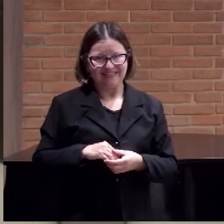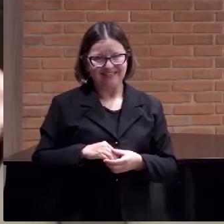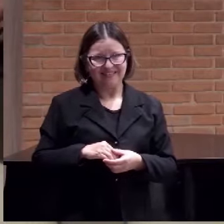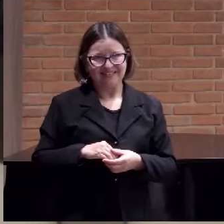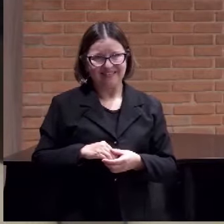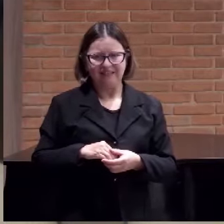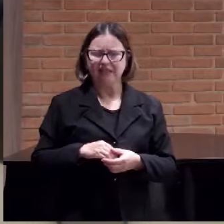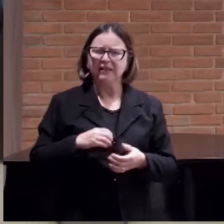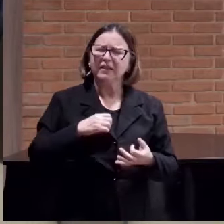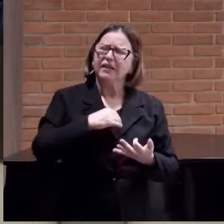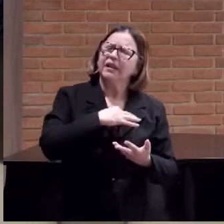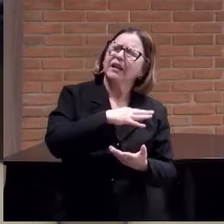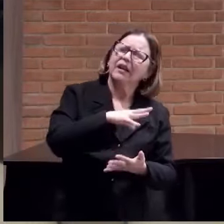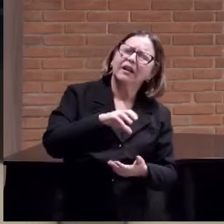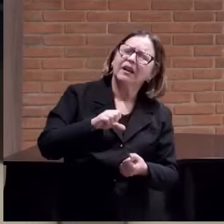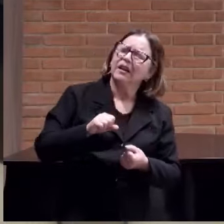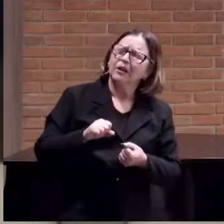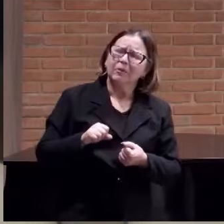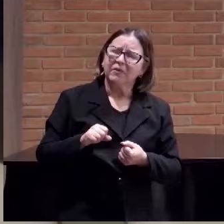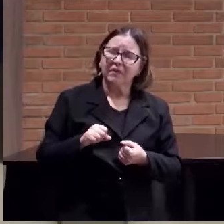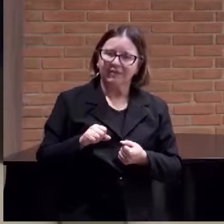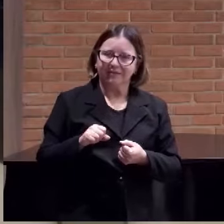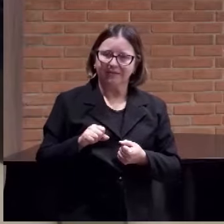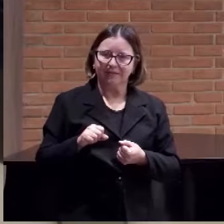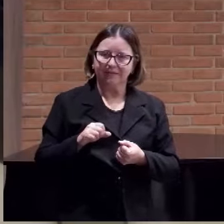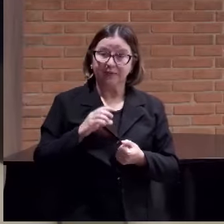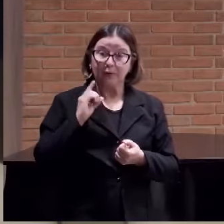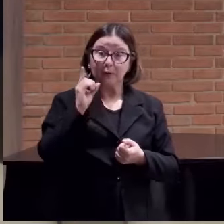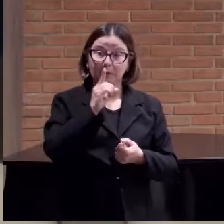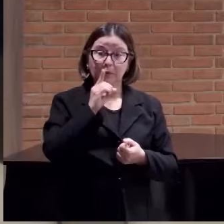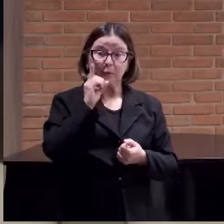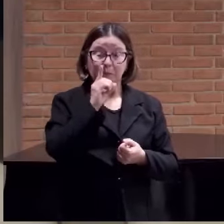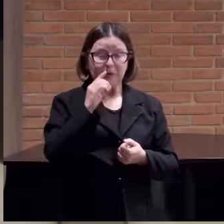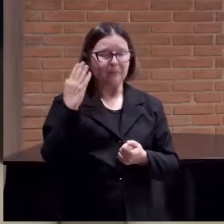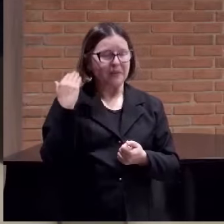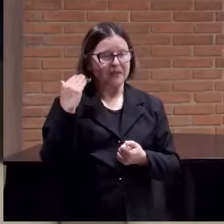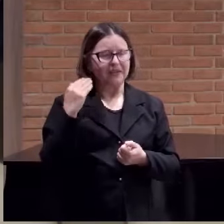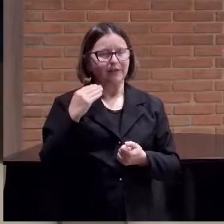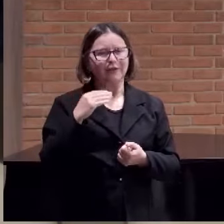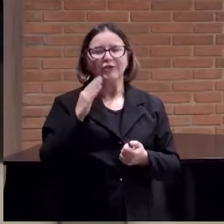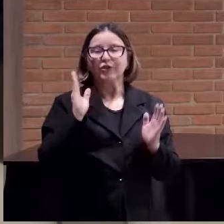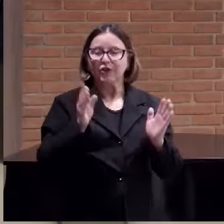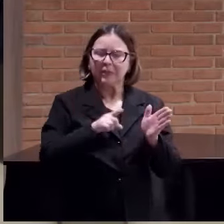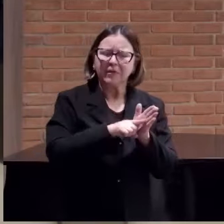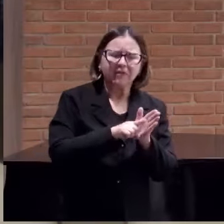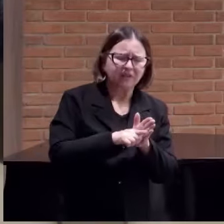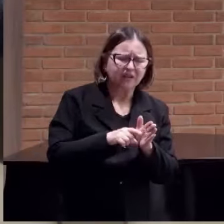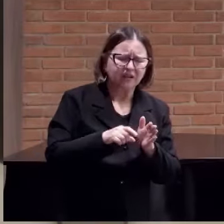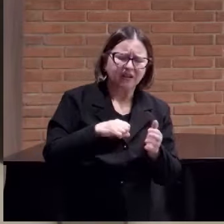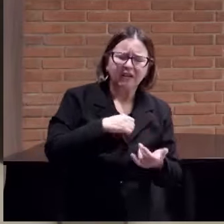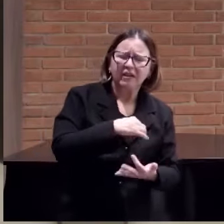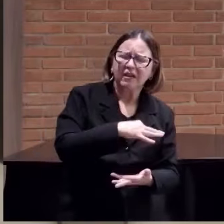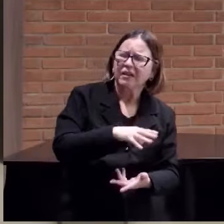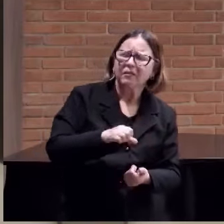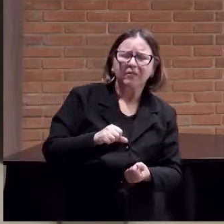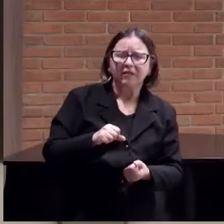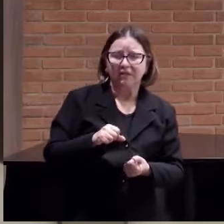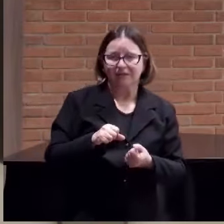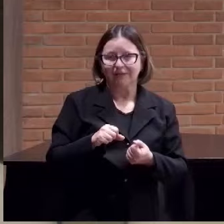Que mundo era este, meus irmãos? Domingo passado eu fiz essa pergunta: que mundo era este? Era o mundo